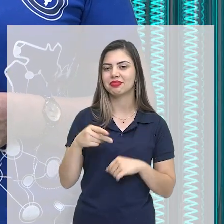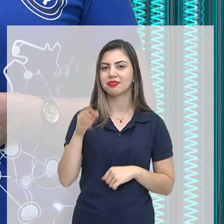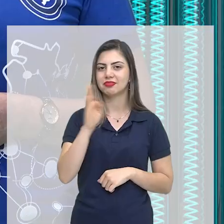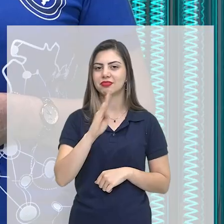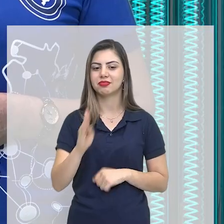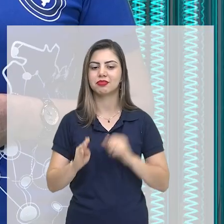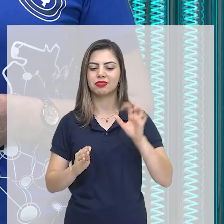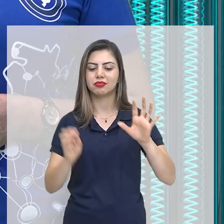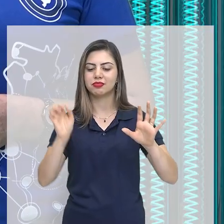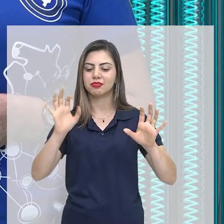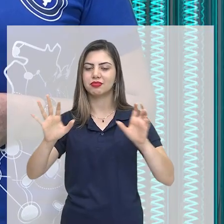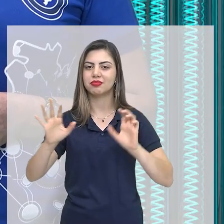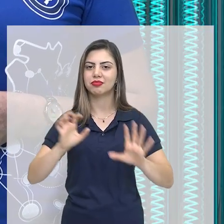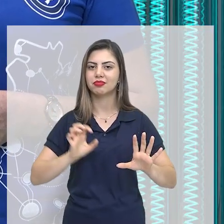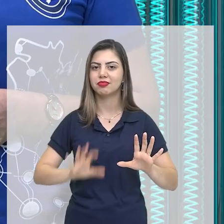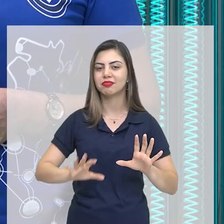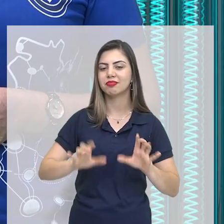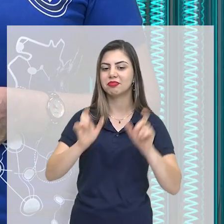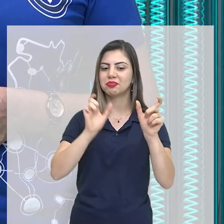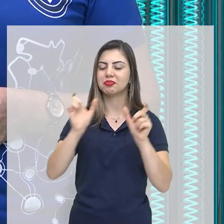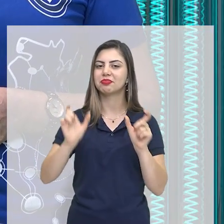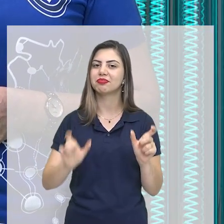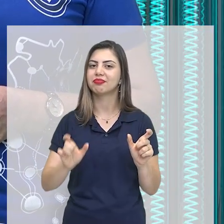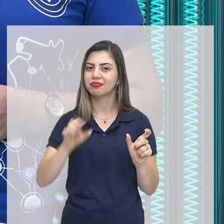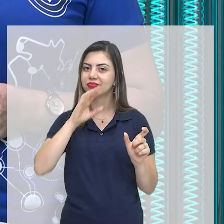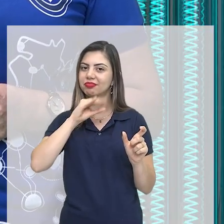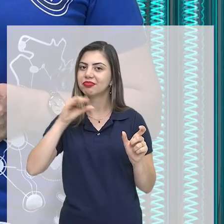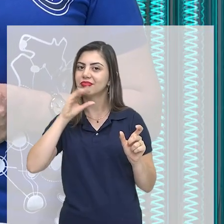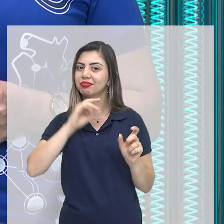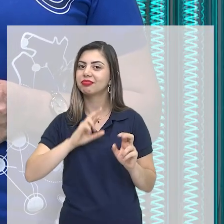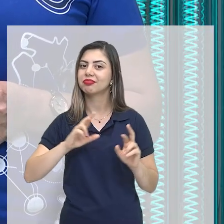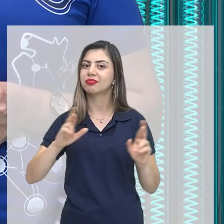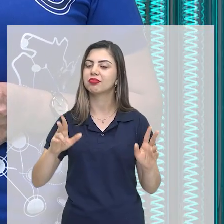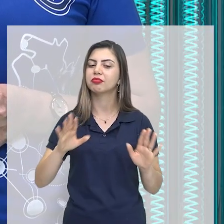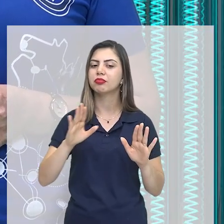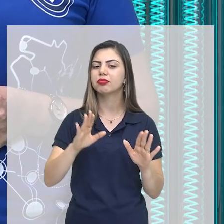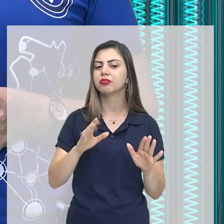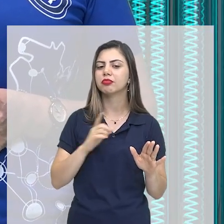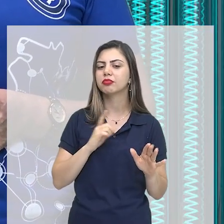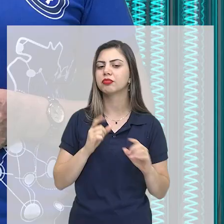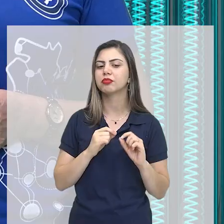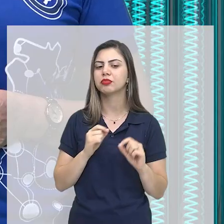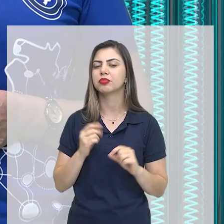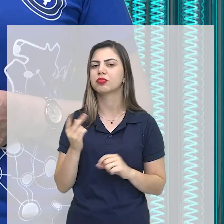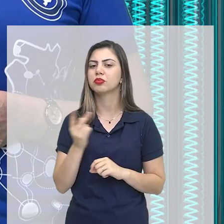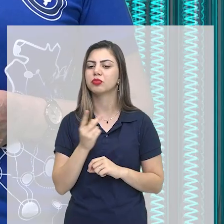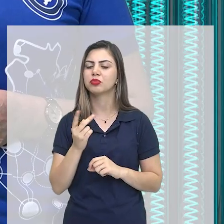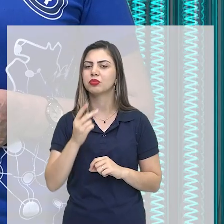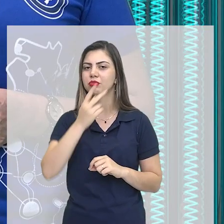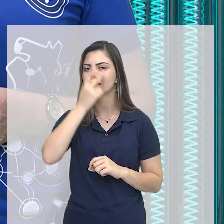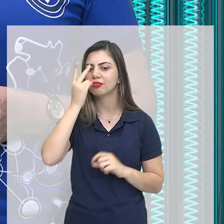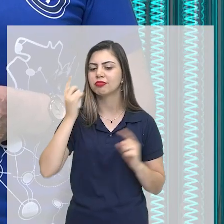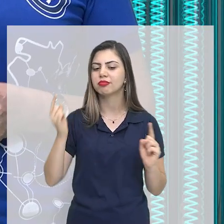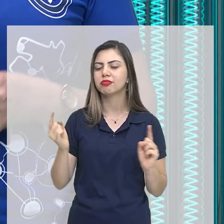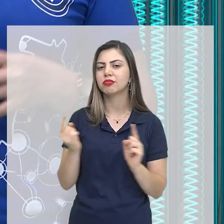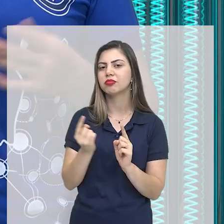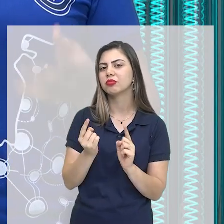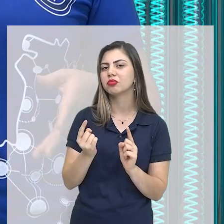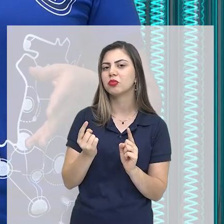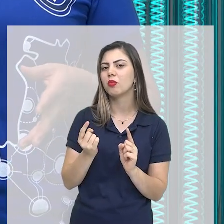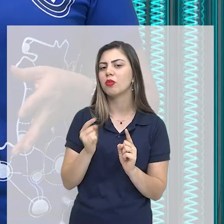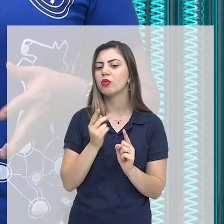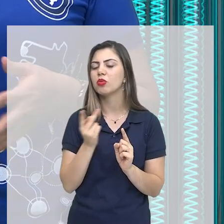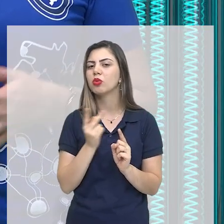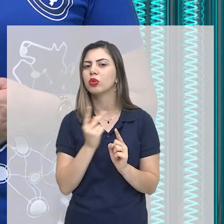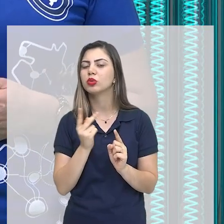Brasil são diferentes. E aí, o que há de comum entre esses dois personagens?